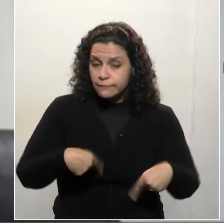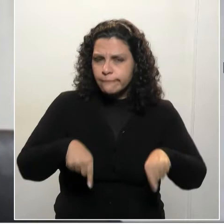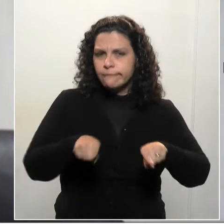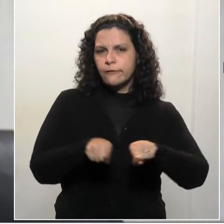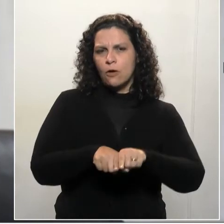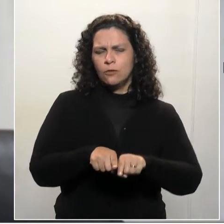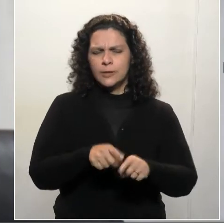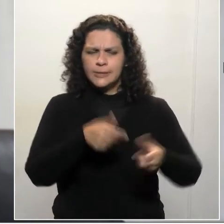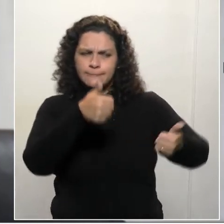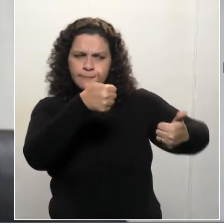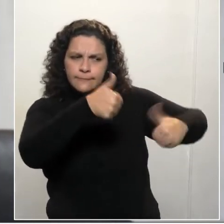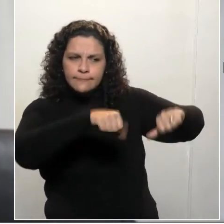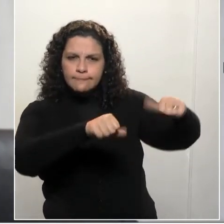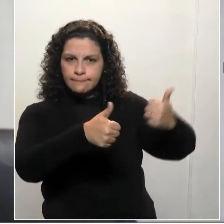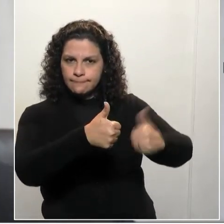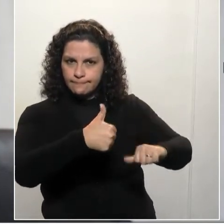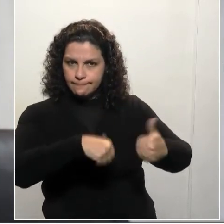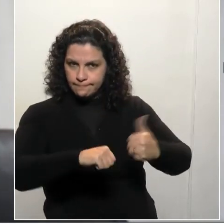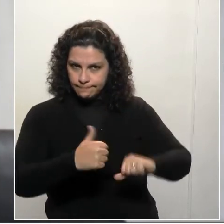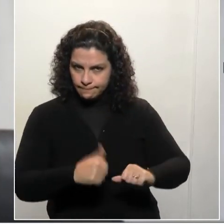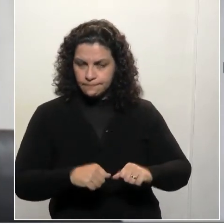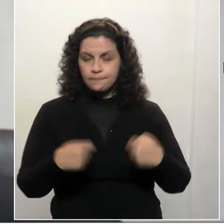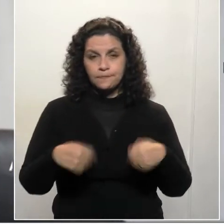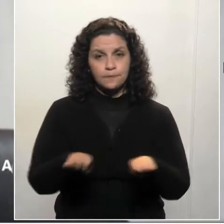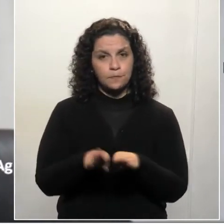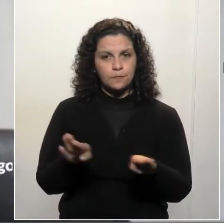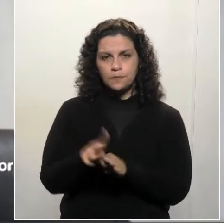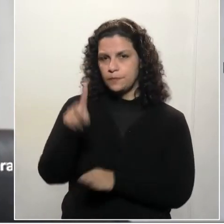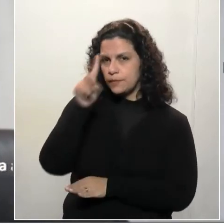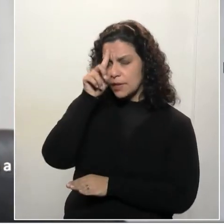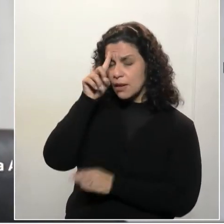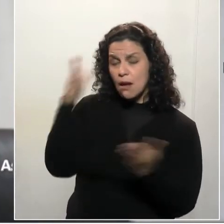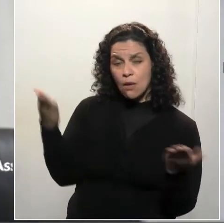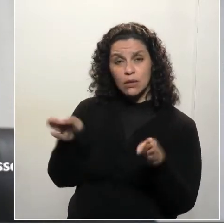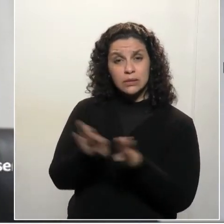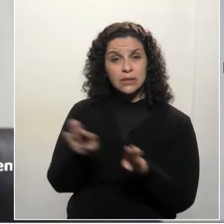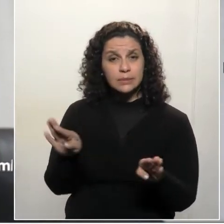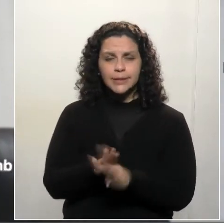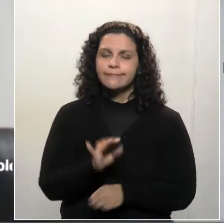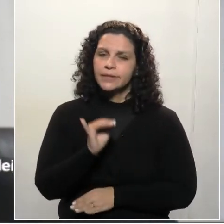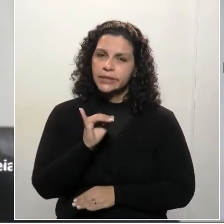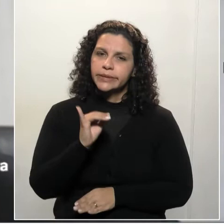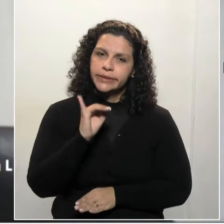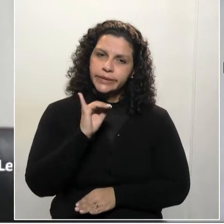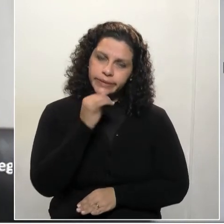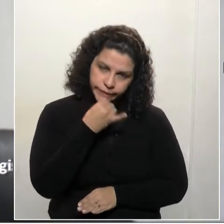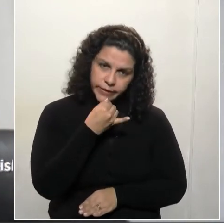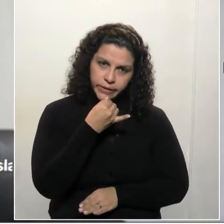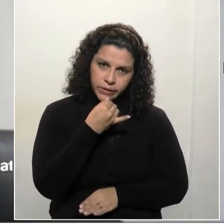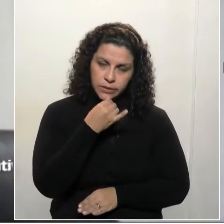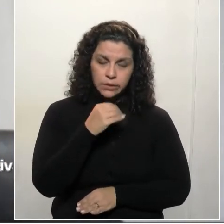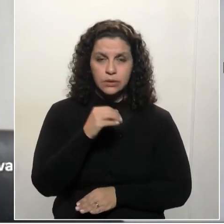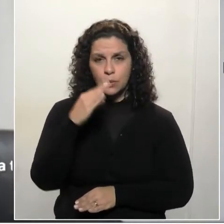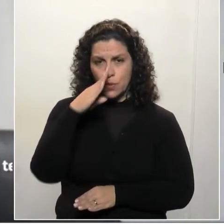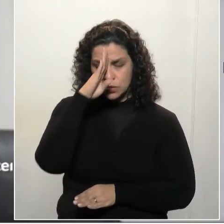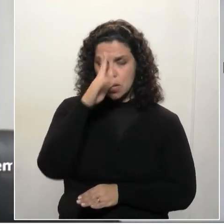posição. Essa ideia, inclusive, infeliz do presidente